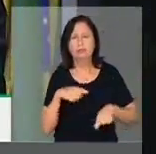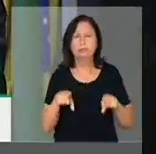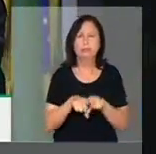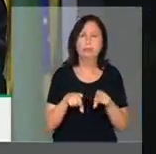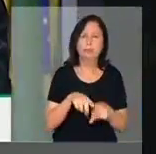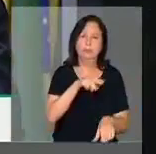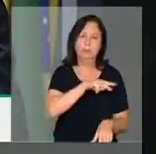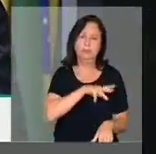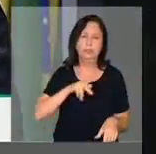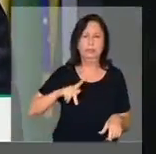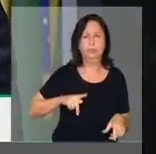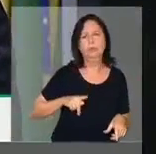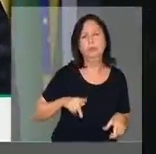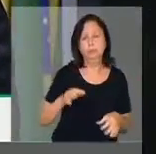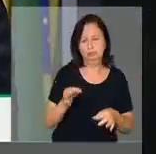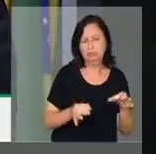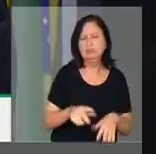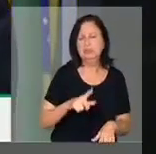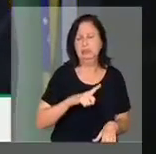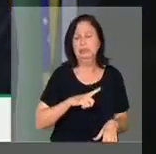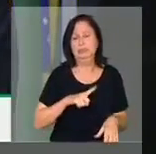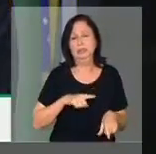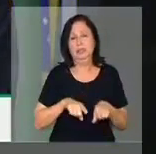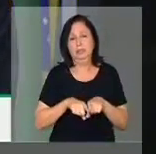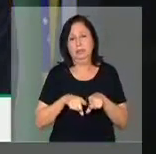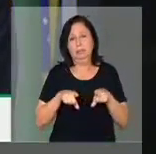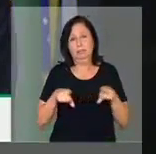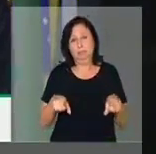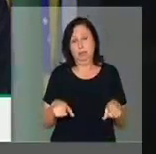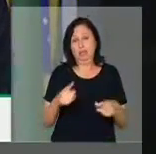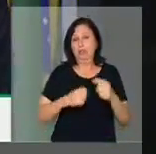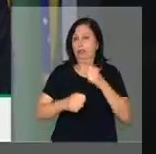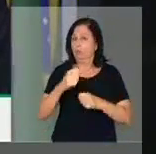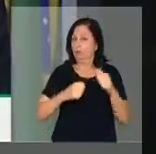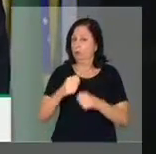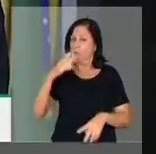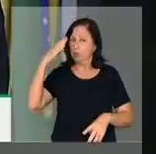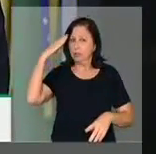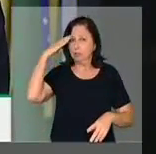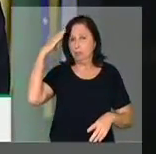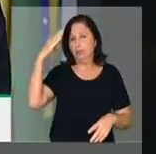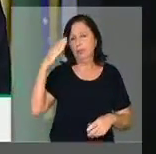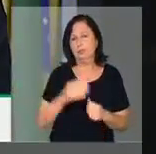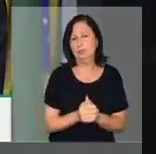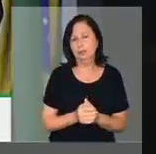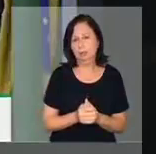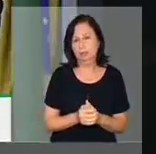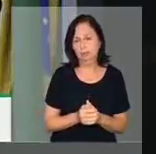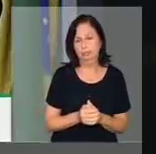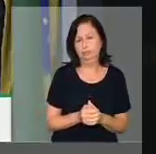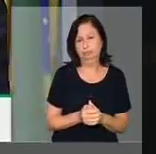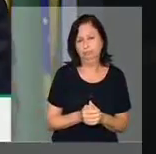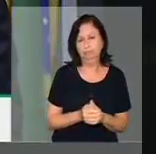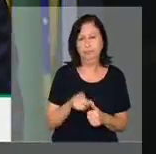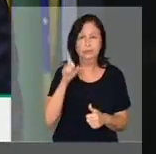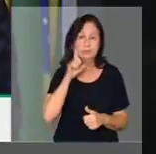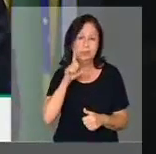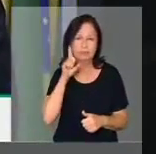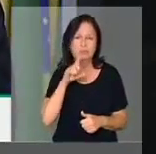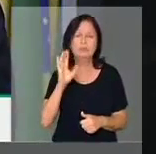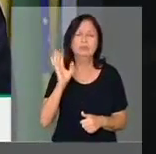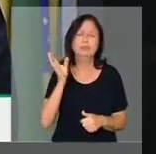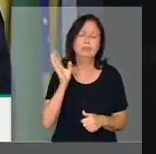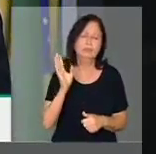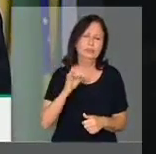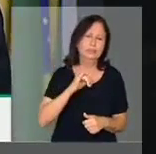própria Conselho de Ética da Câmara e Senado. Mas é a economia, como diz o assessor do Clinton, estúpido, que